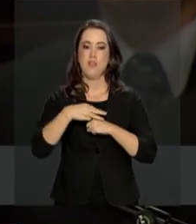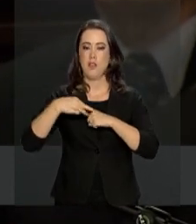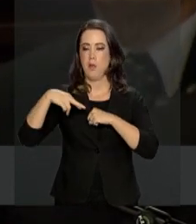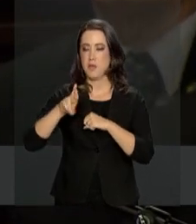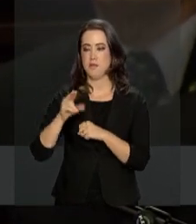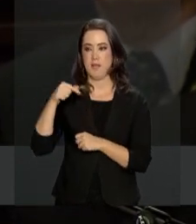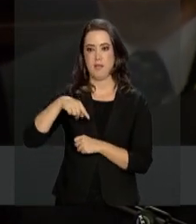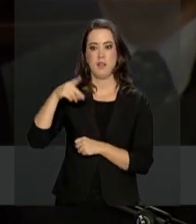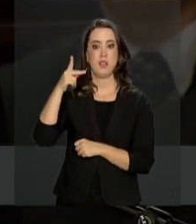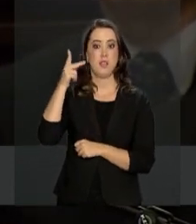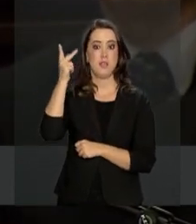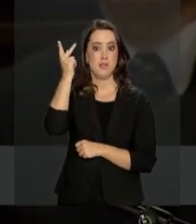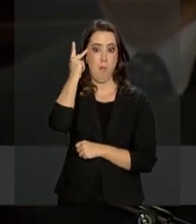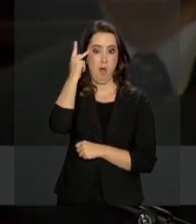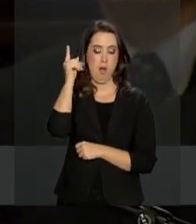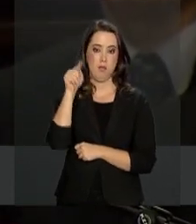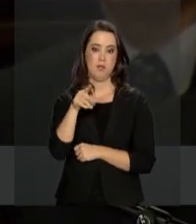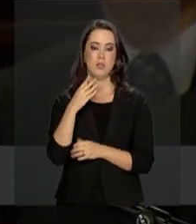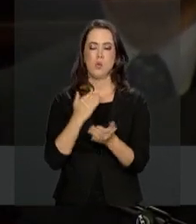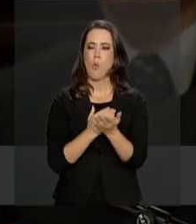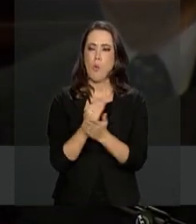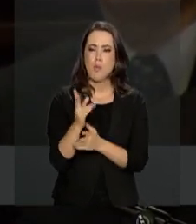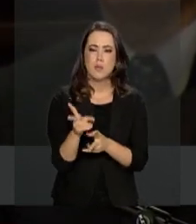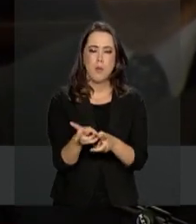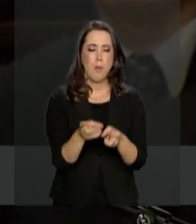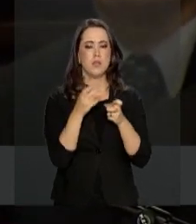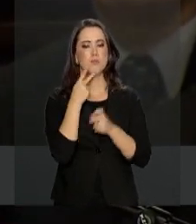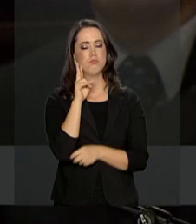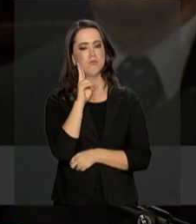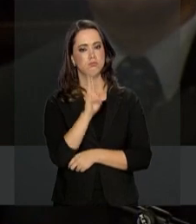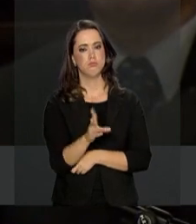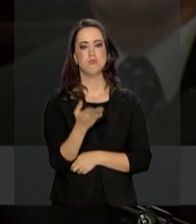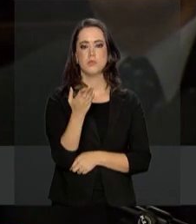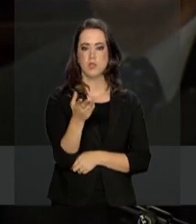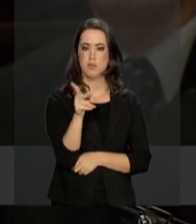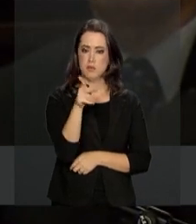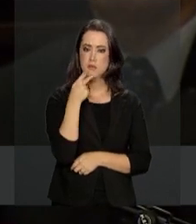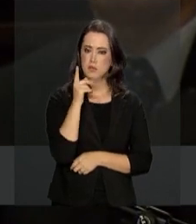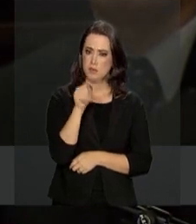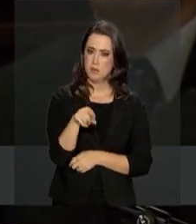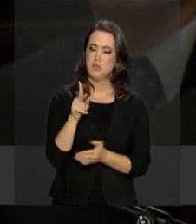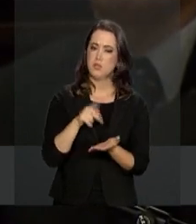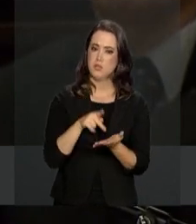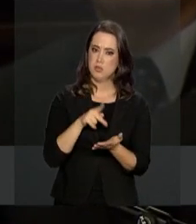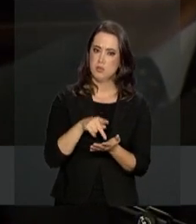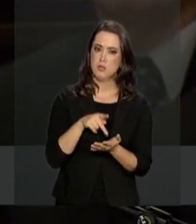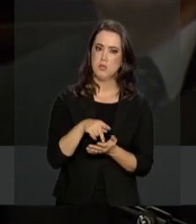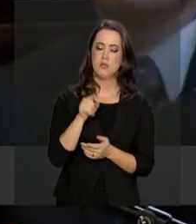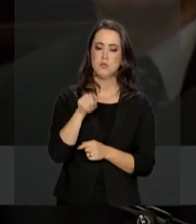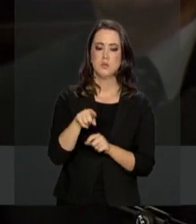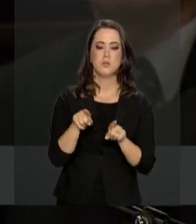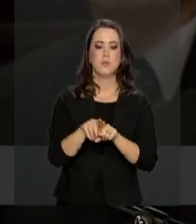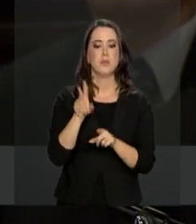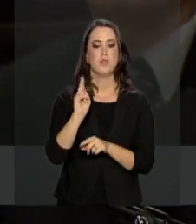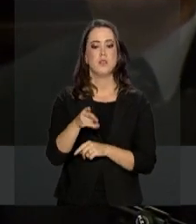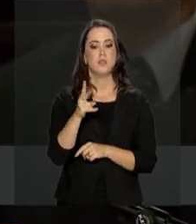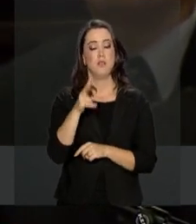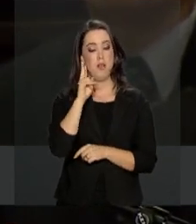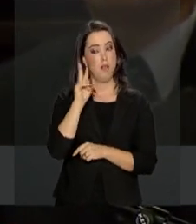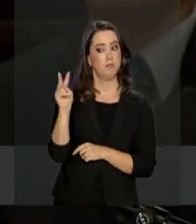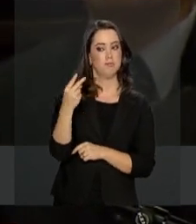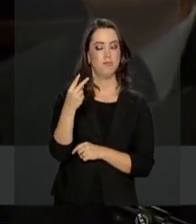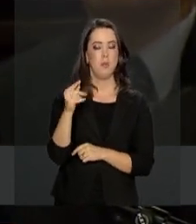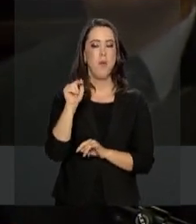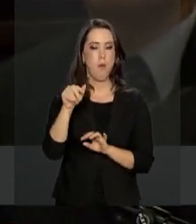bem o mestrado que na verdade desde o primeiro momento eu disse olha você vai na verdade me ser olhar durante as aulas ele